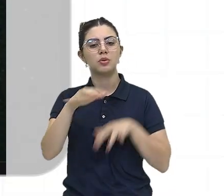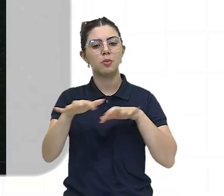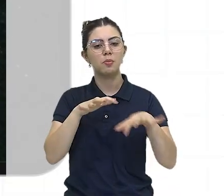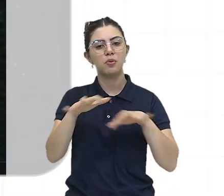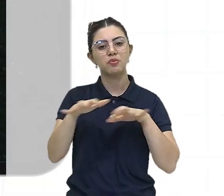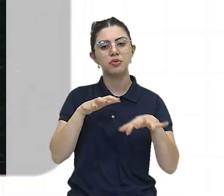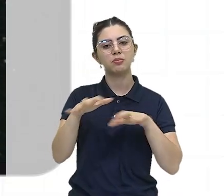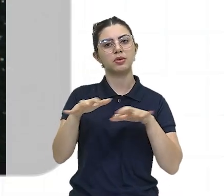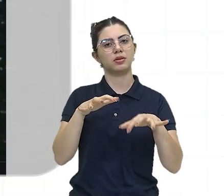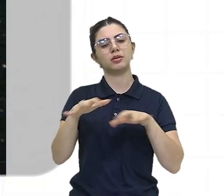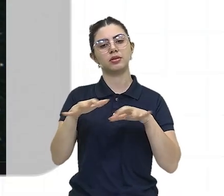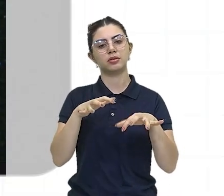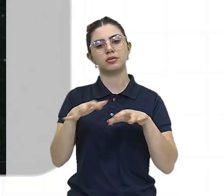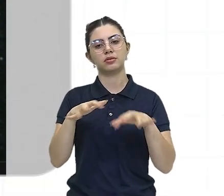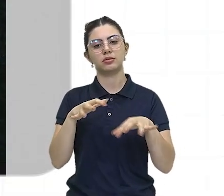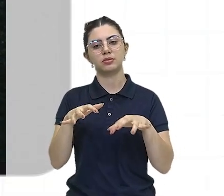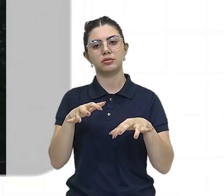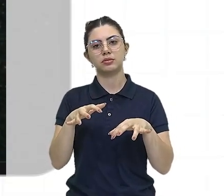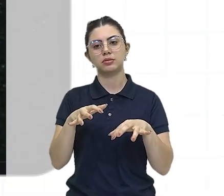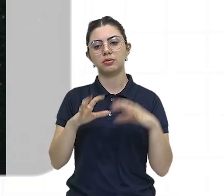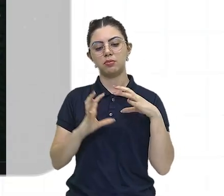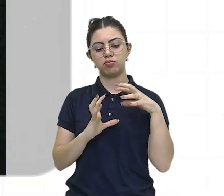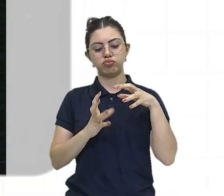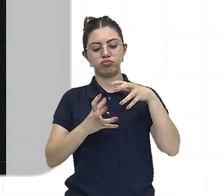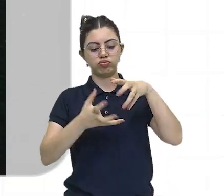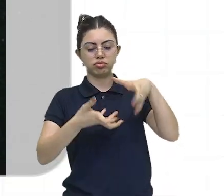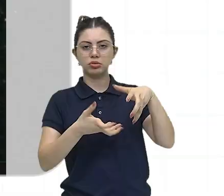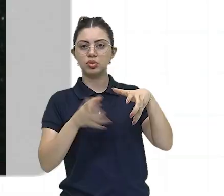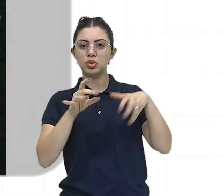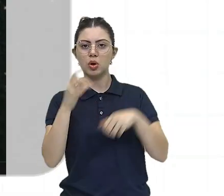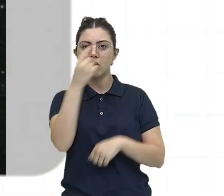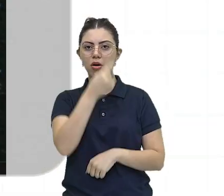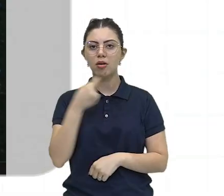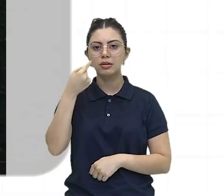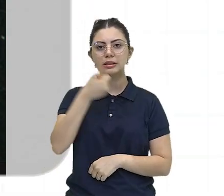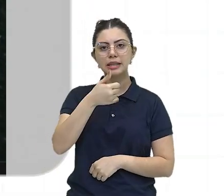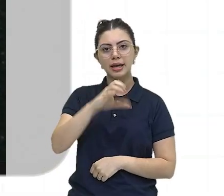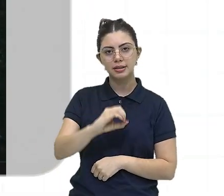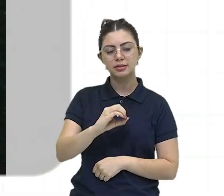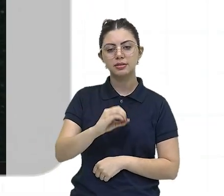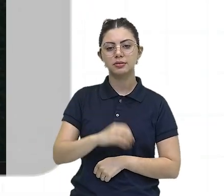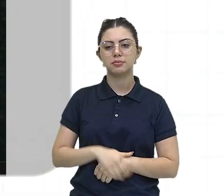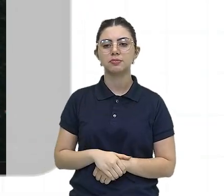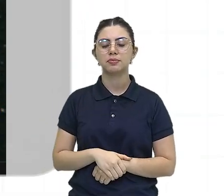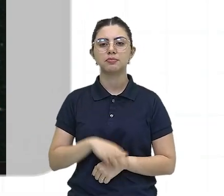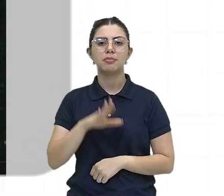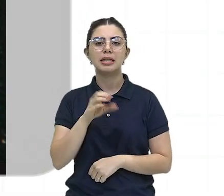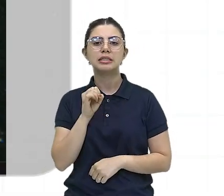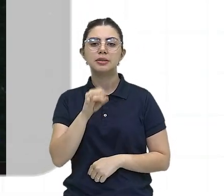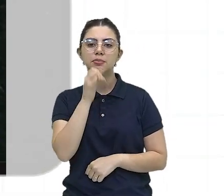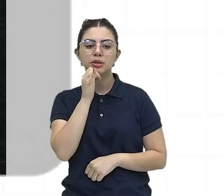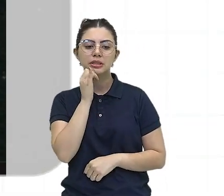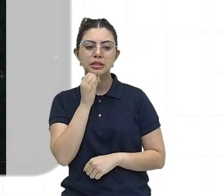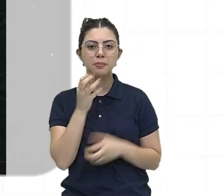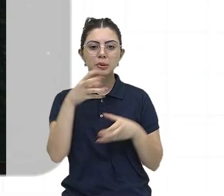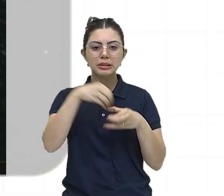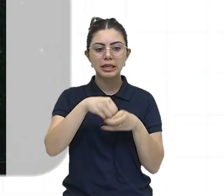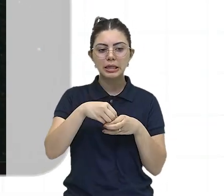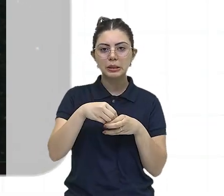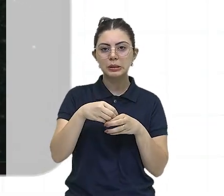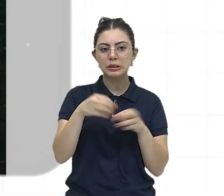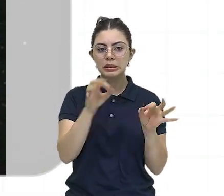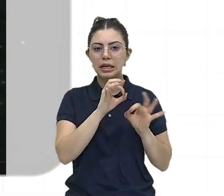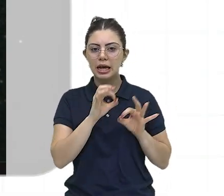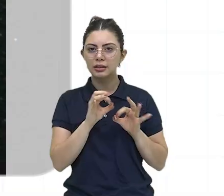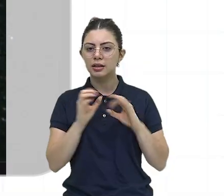uma volta em torno de si mesma. Se Júpiter fosse oco, sabe quantas terras caberiam